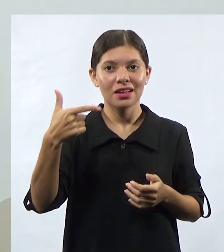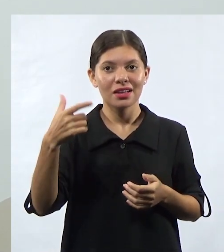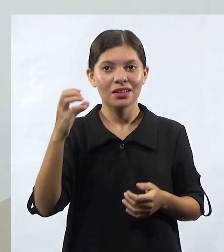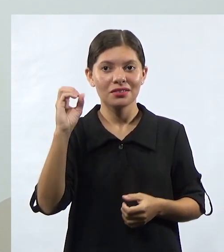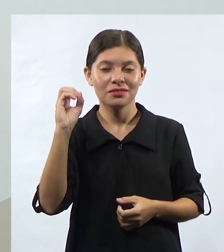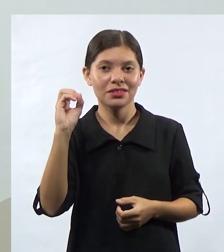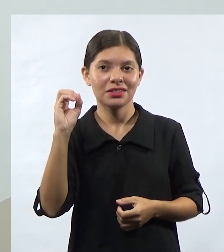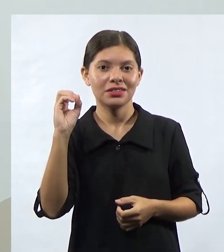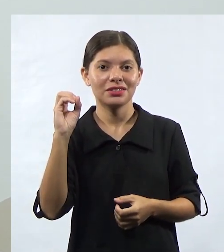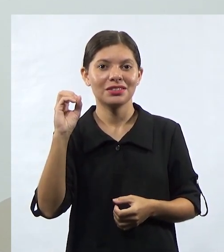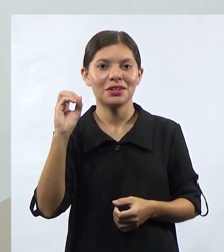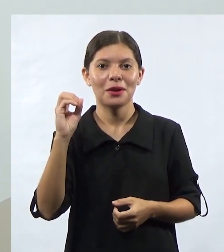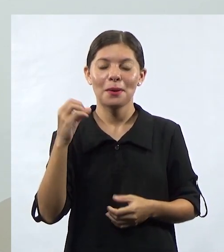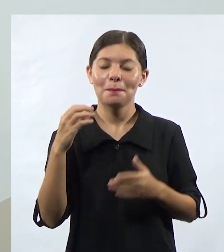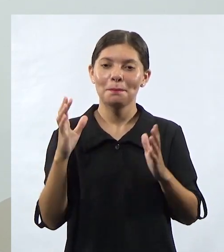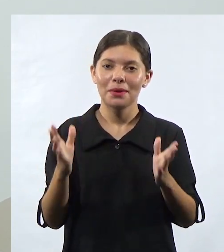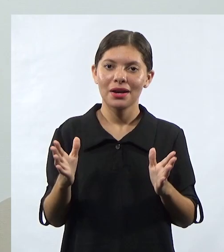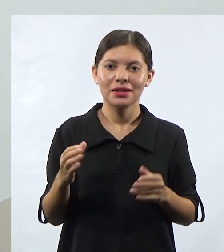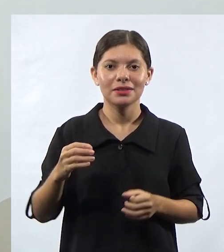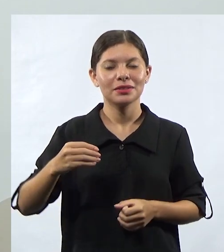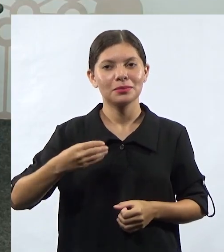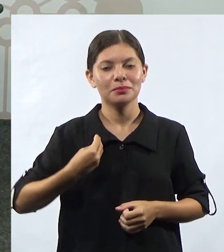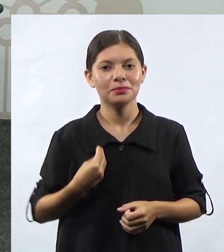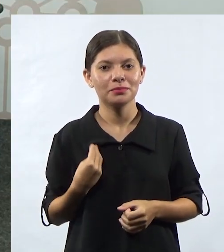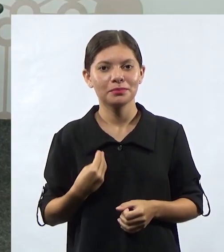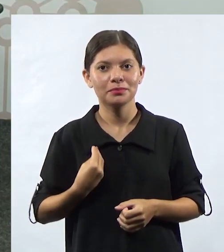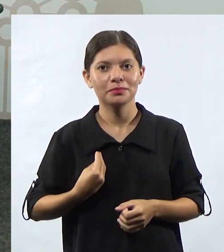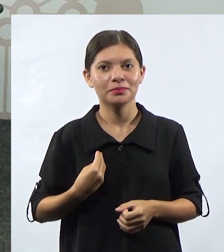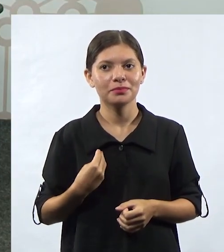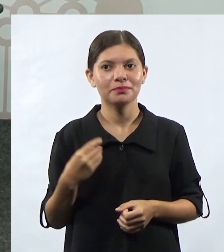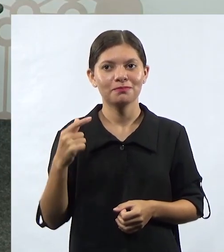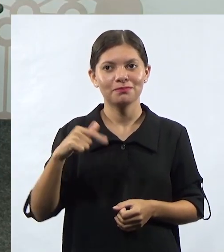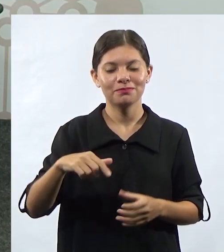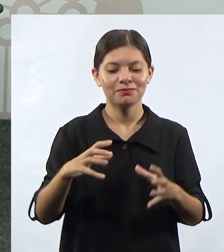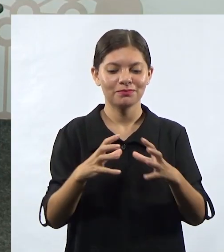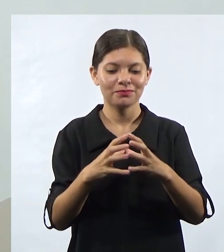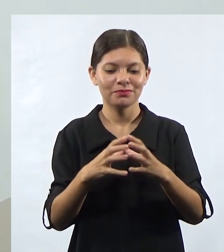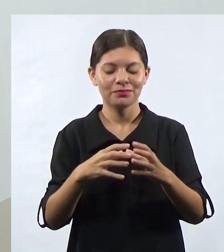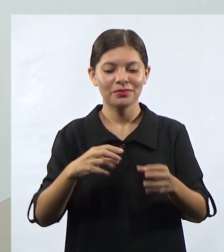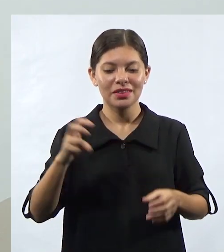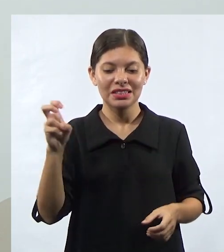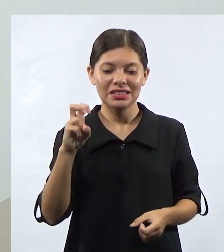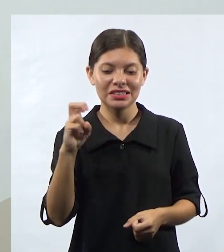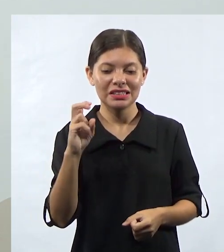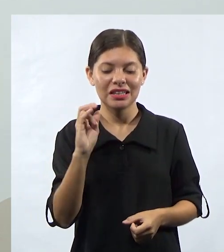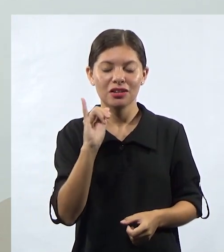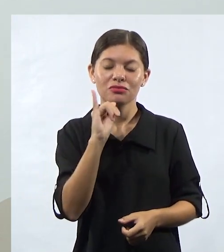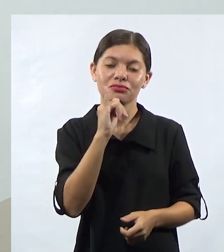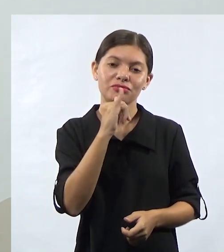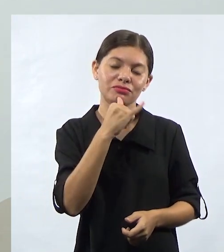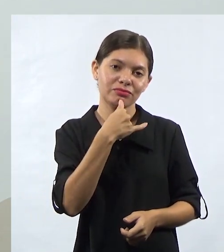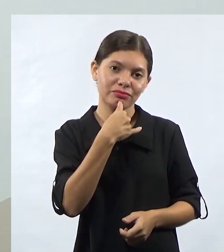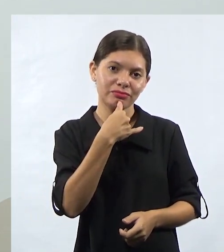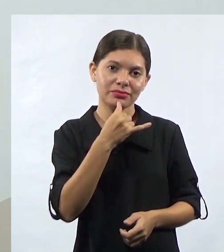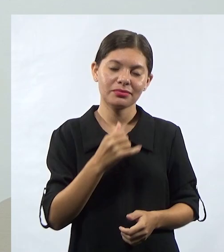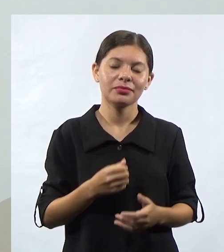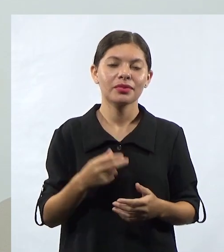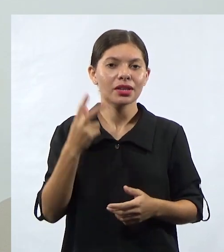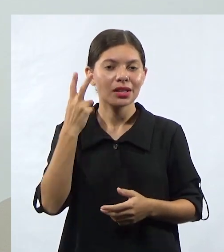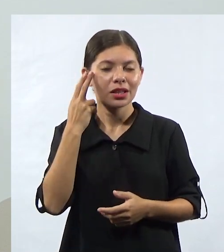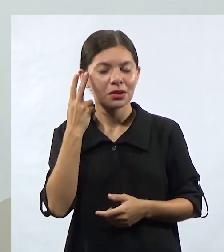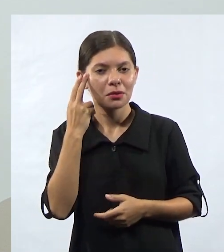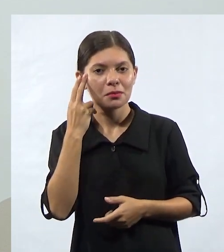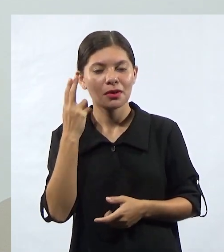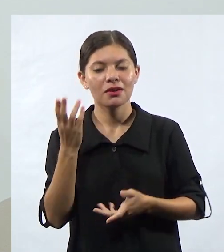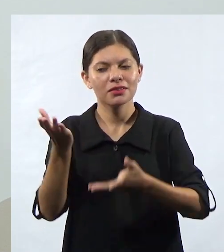5. Então, você deve estar preparado para essa primeira frustração, tá? É normal na pesquisa. Você